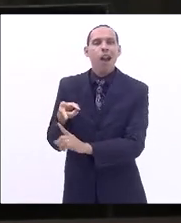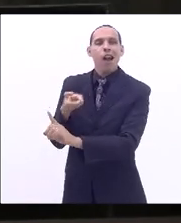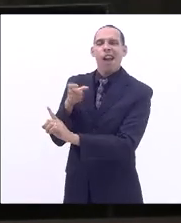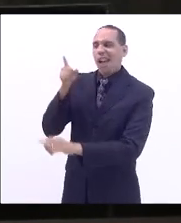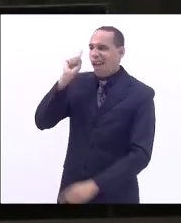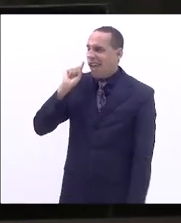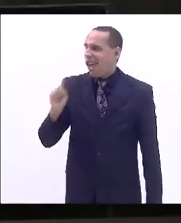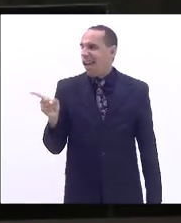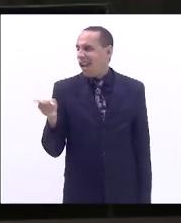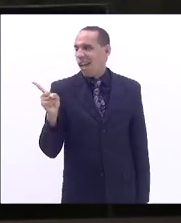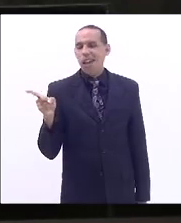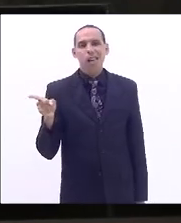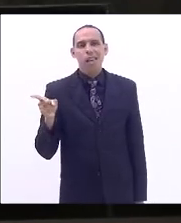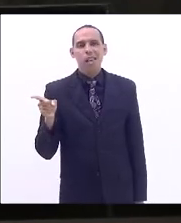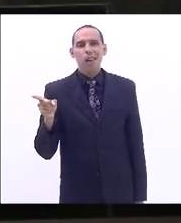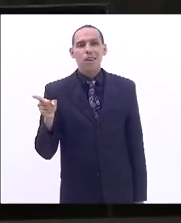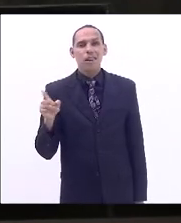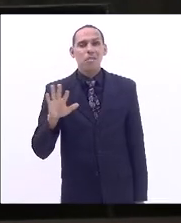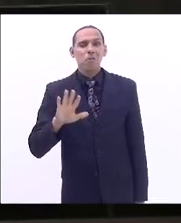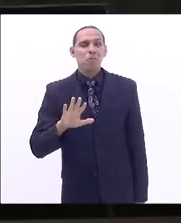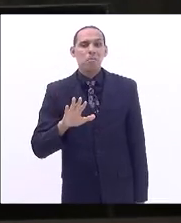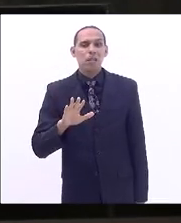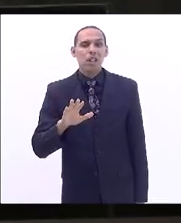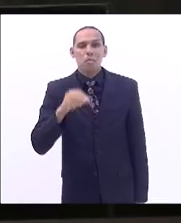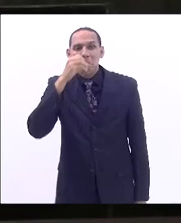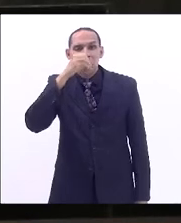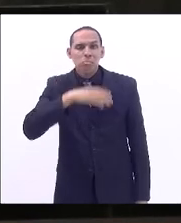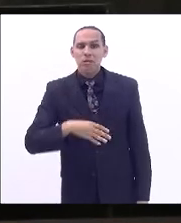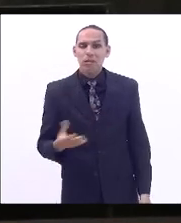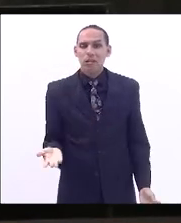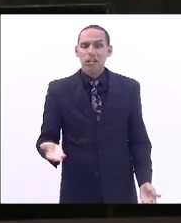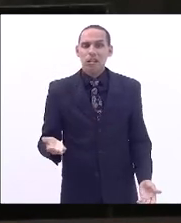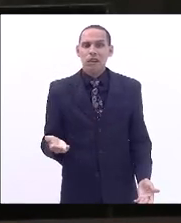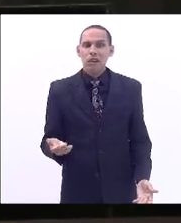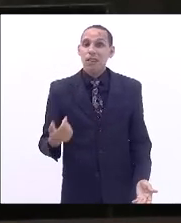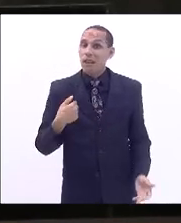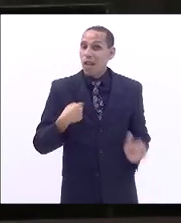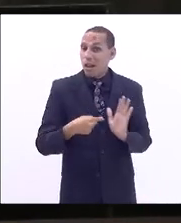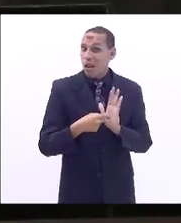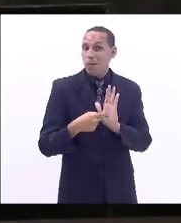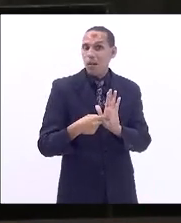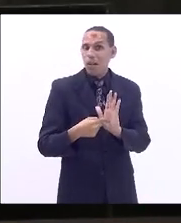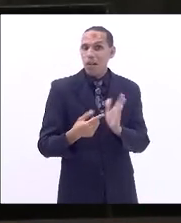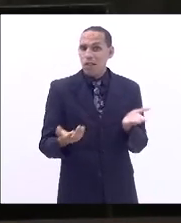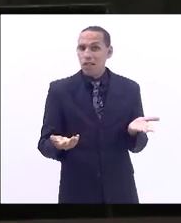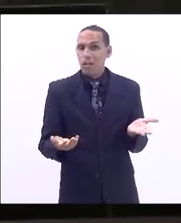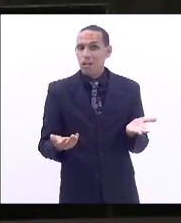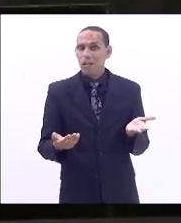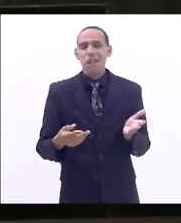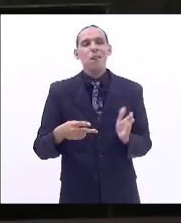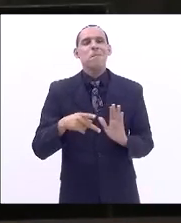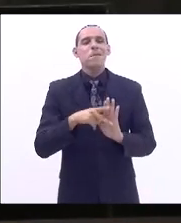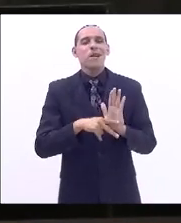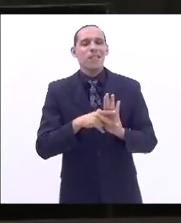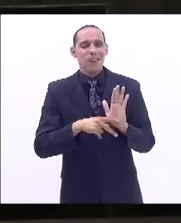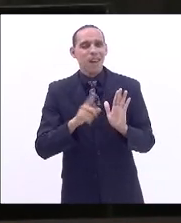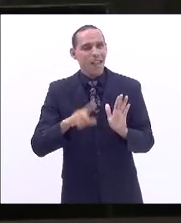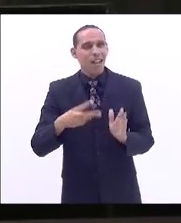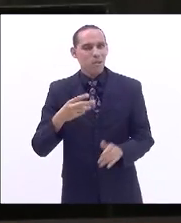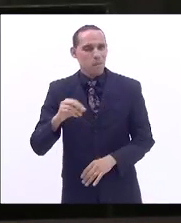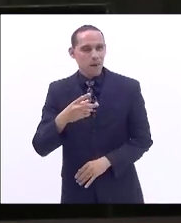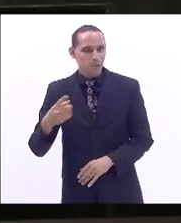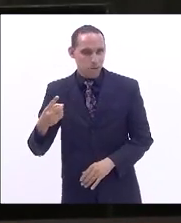facial completamente absurdo e aqui eu vou apontar já que o projeto de leite